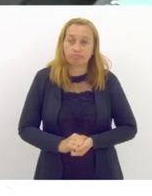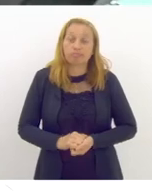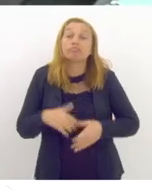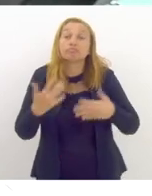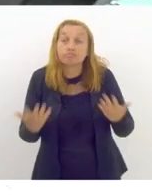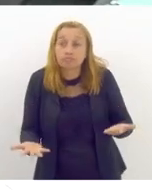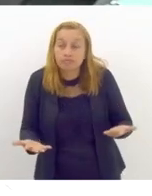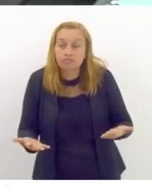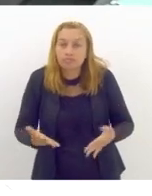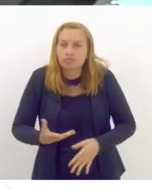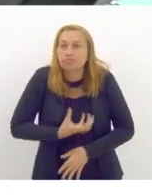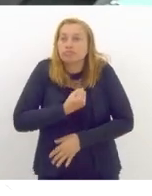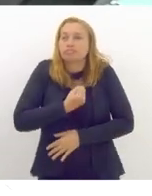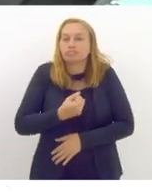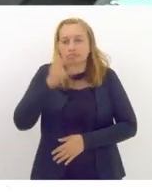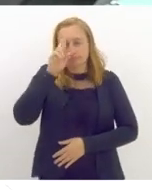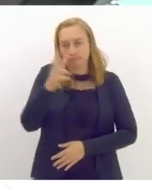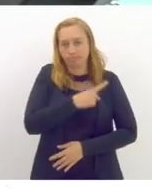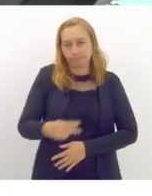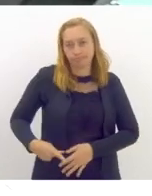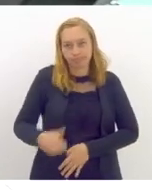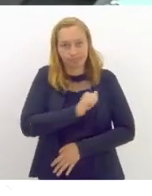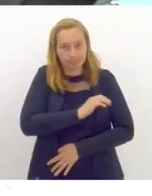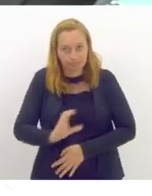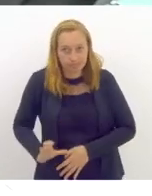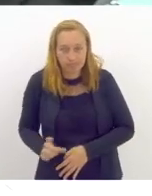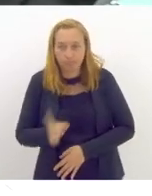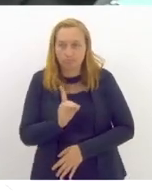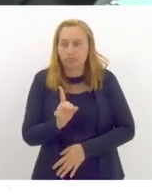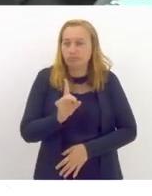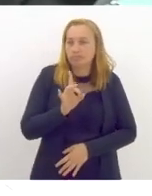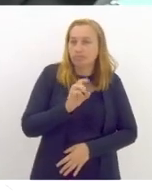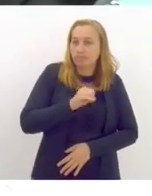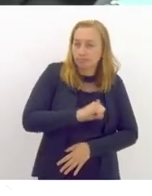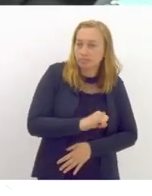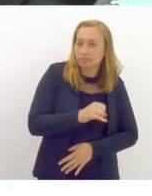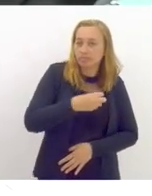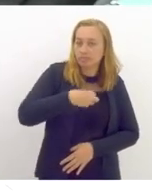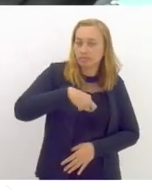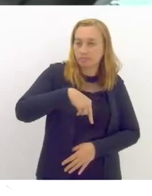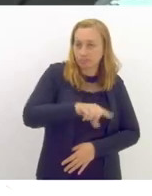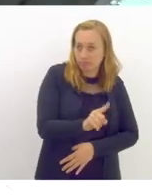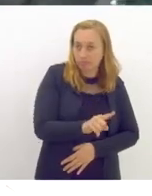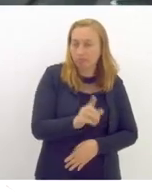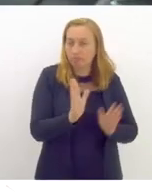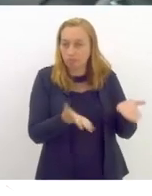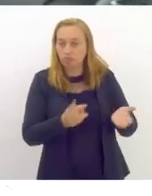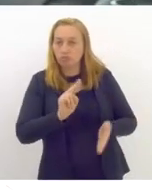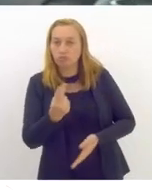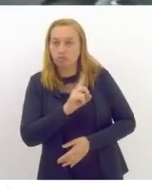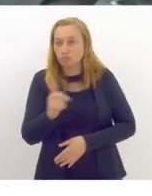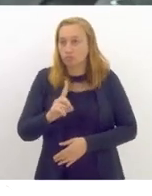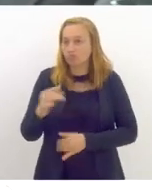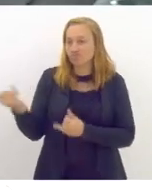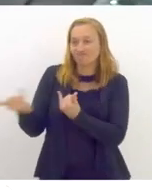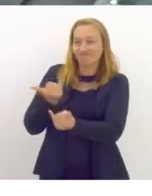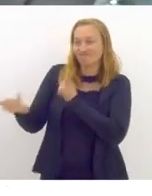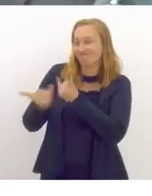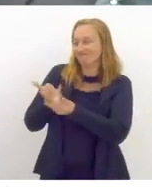Então o que nos assustou o presidente André não é se vai ou não vai hoje para pauta é que nós não fomos comunicados